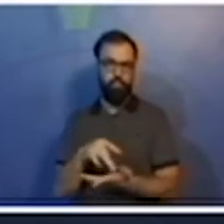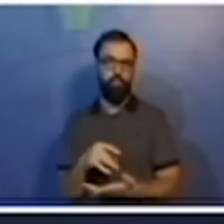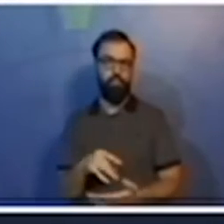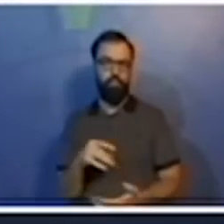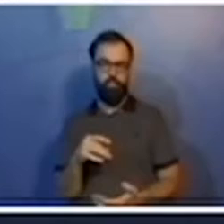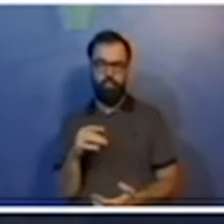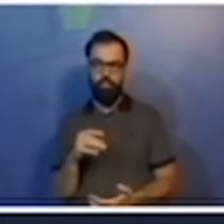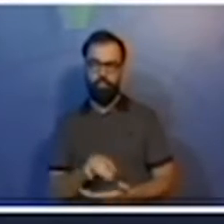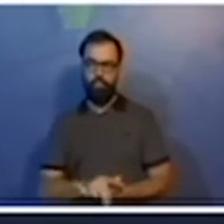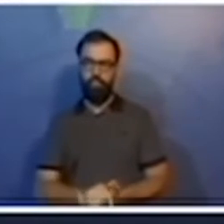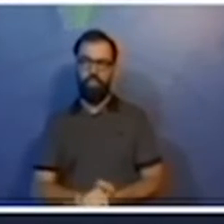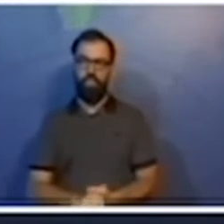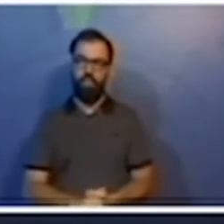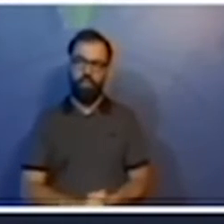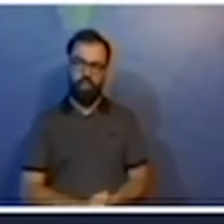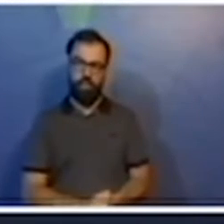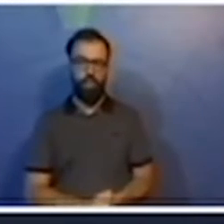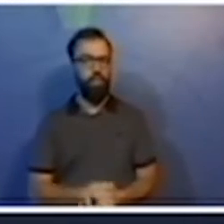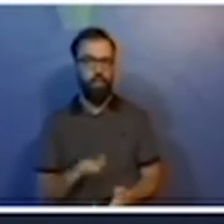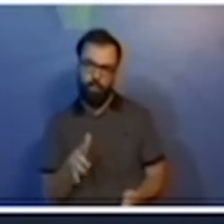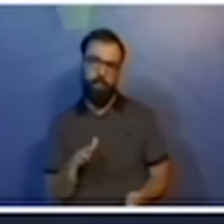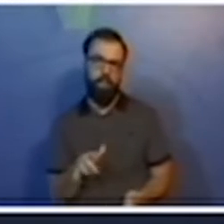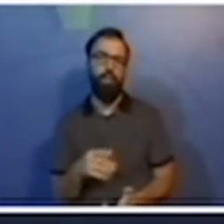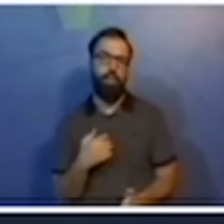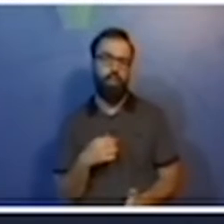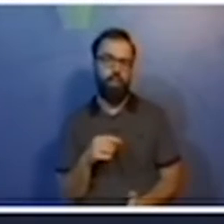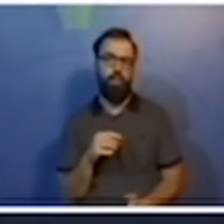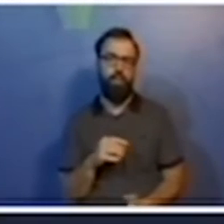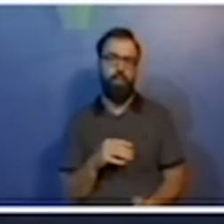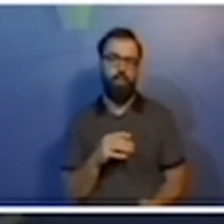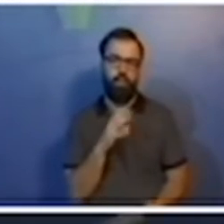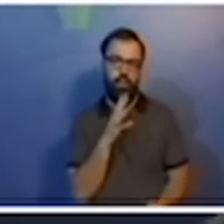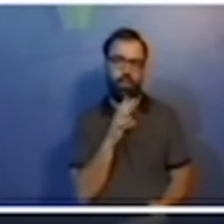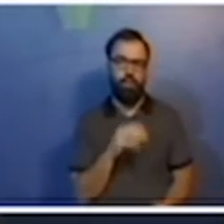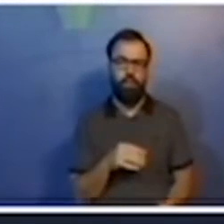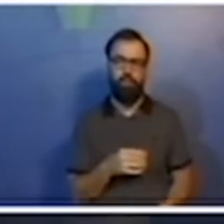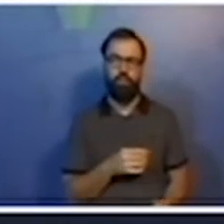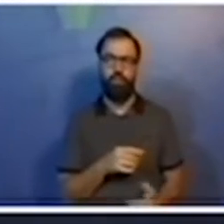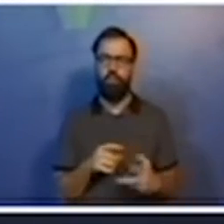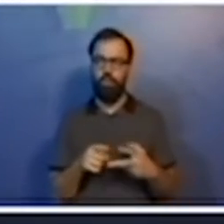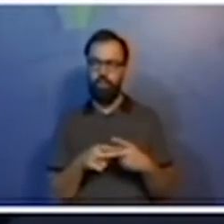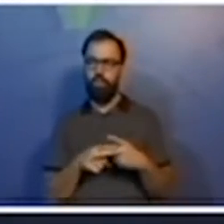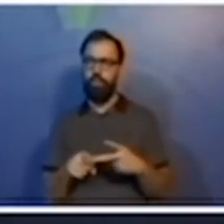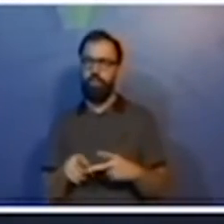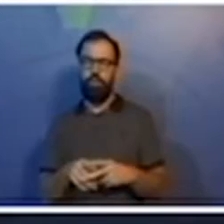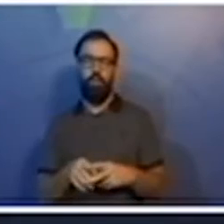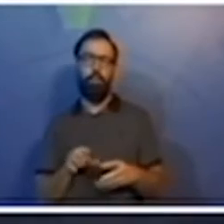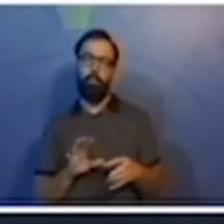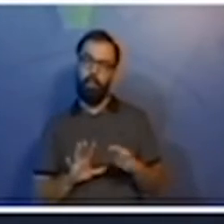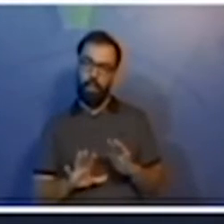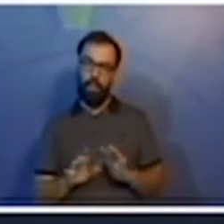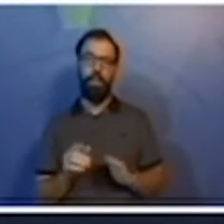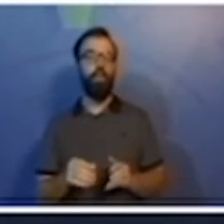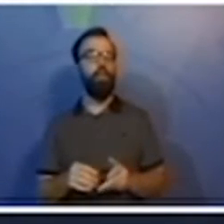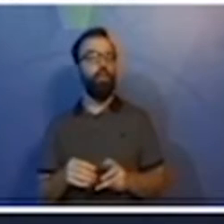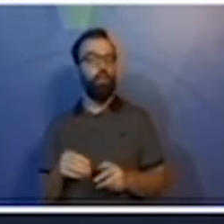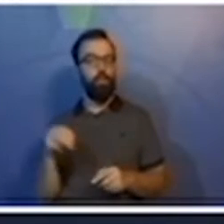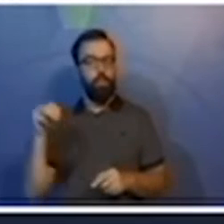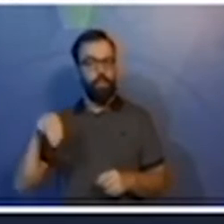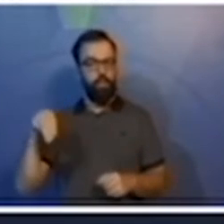E aí? Eu sei aproximado, ok? Mas quando a gente está trabalhando com problemas de